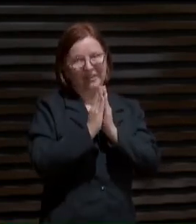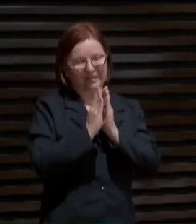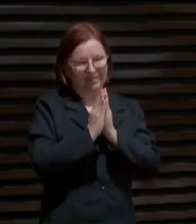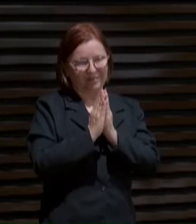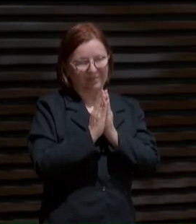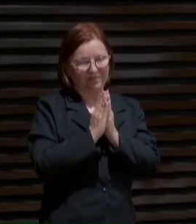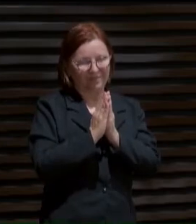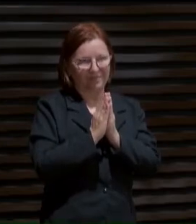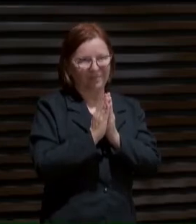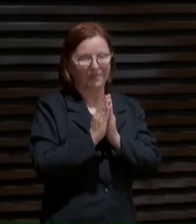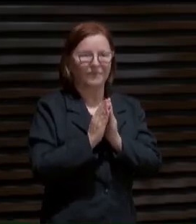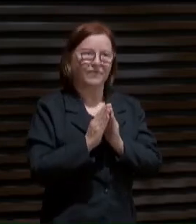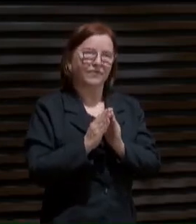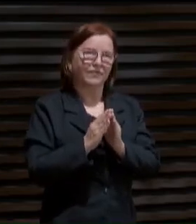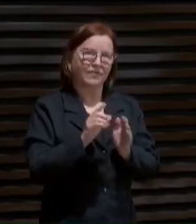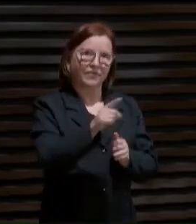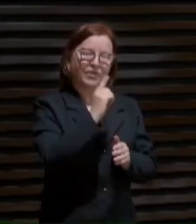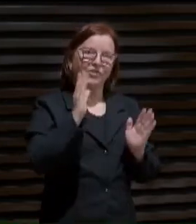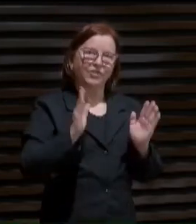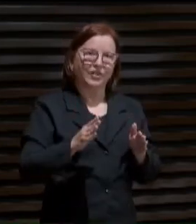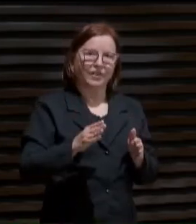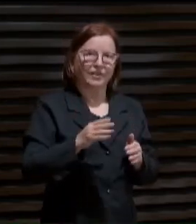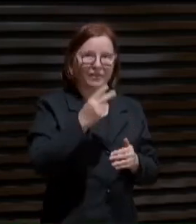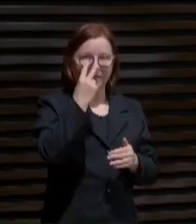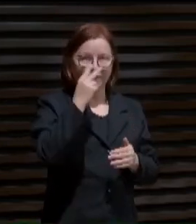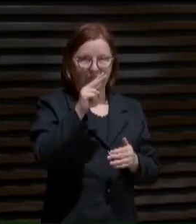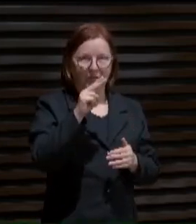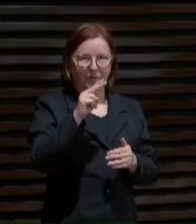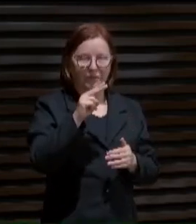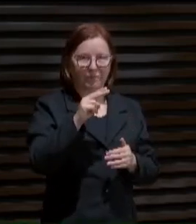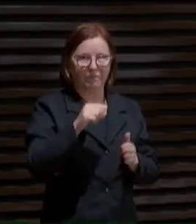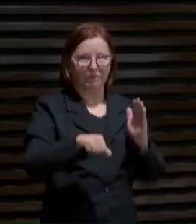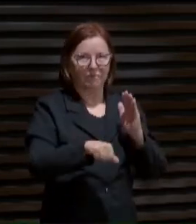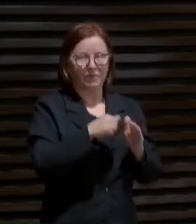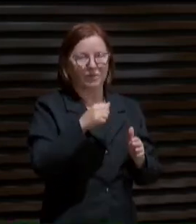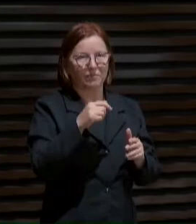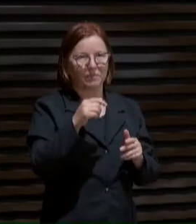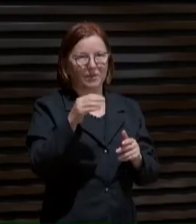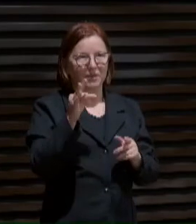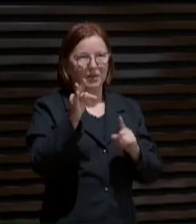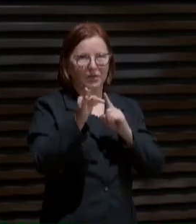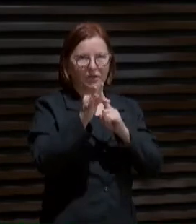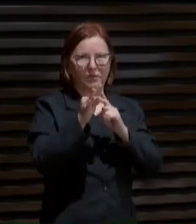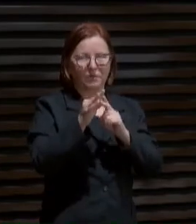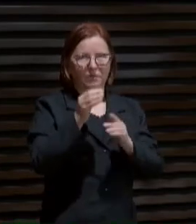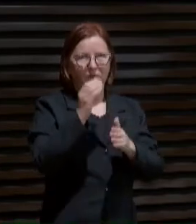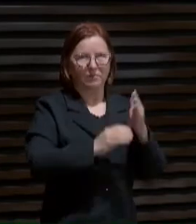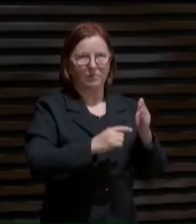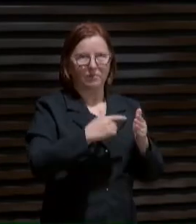que nós já vimos lá no texto de Primeira Timóteo 28 recentemente que são mãos tantas